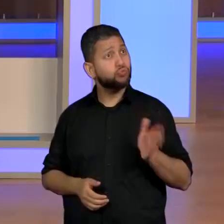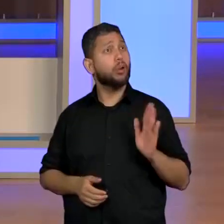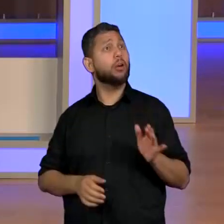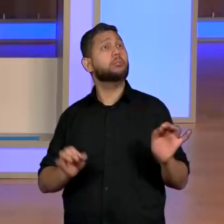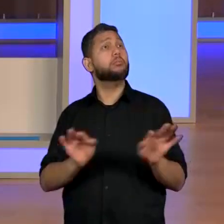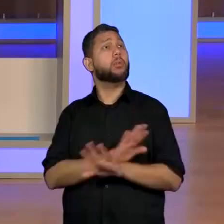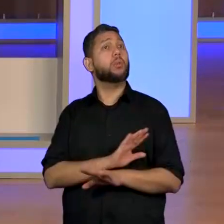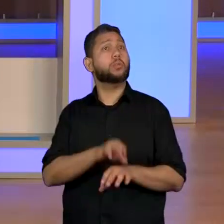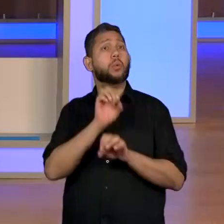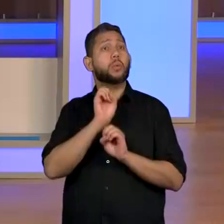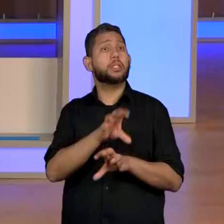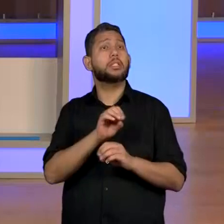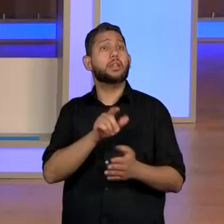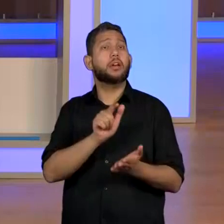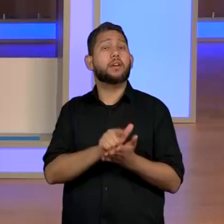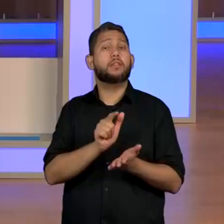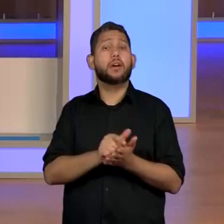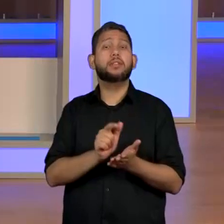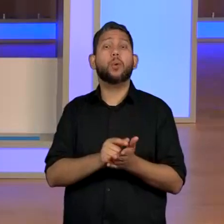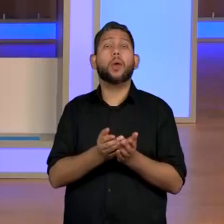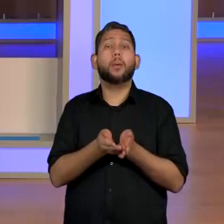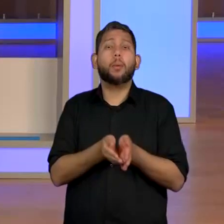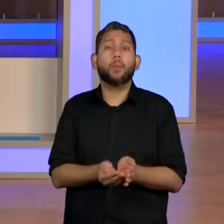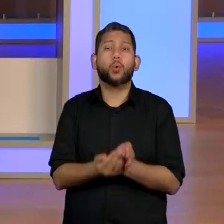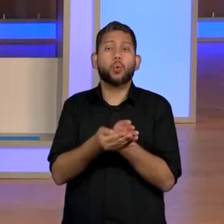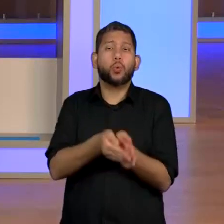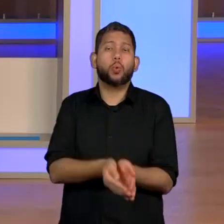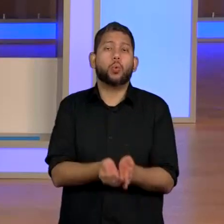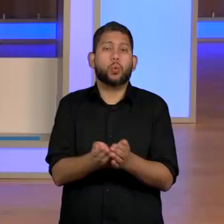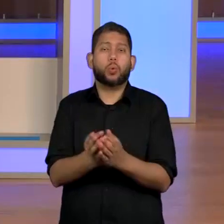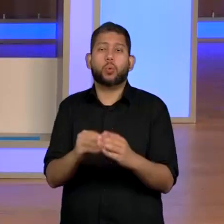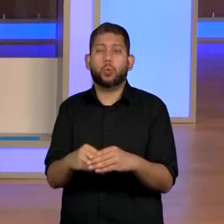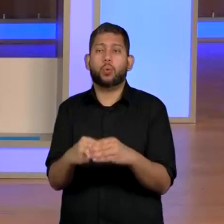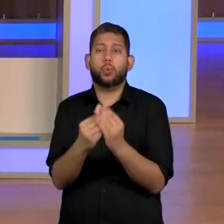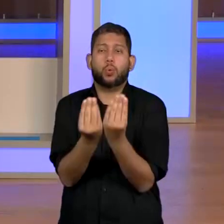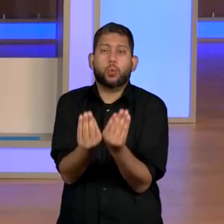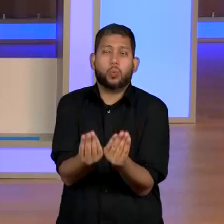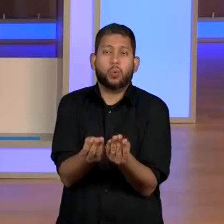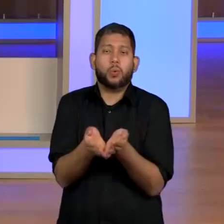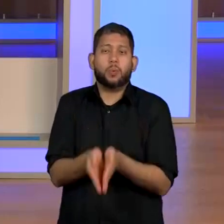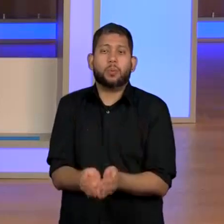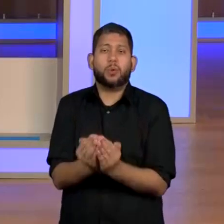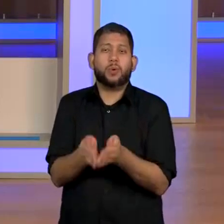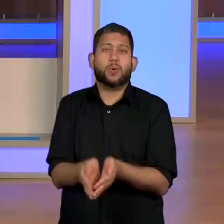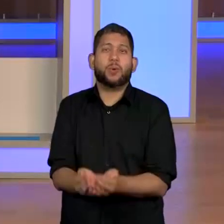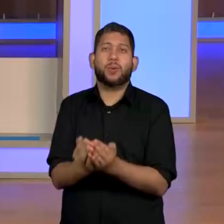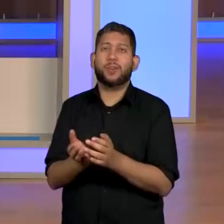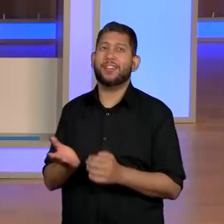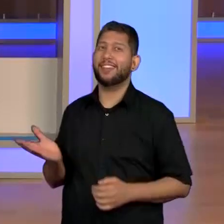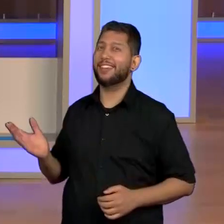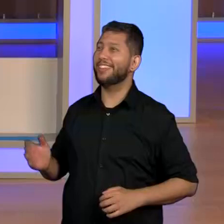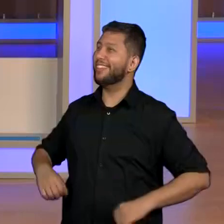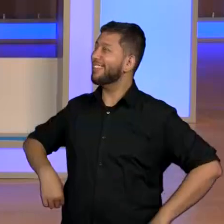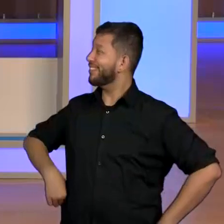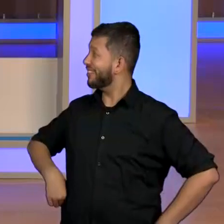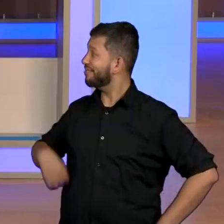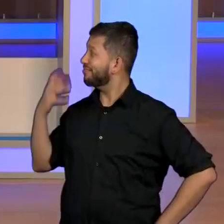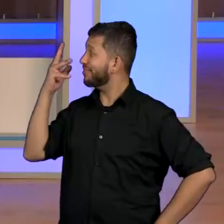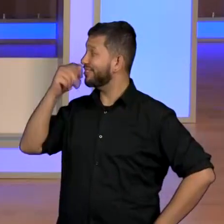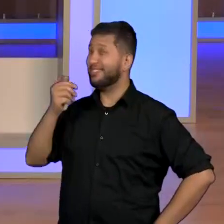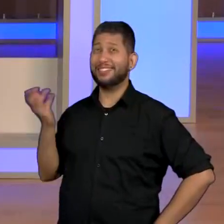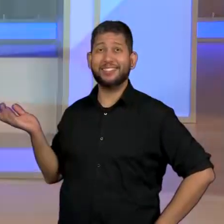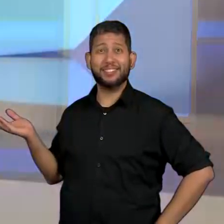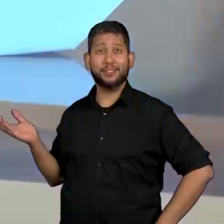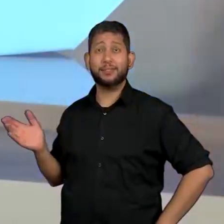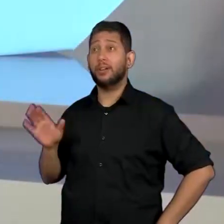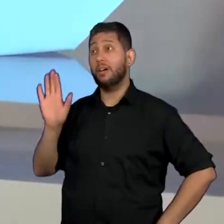onde a gente aprendeu a fazer esses barquinhos aqui que estão aqui simpático tá bonito